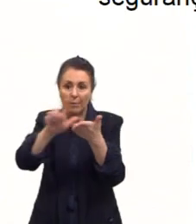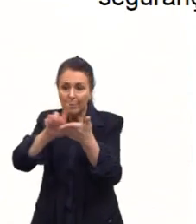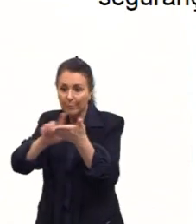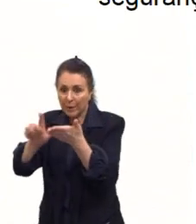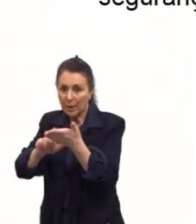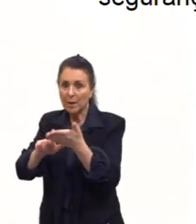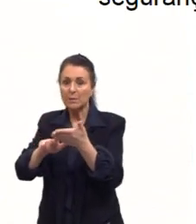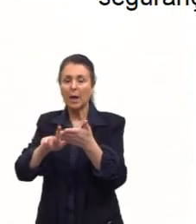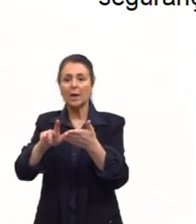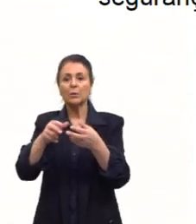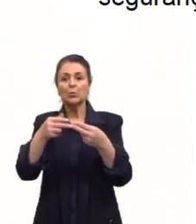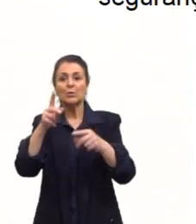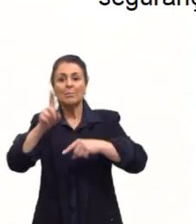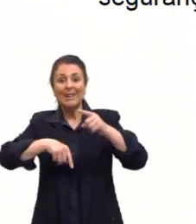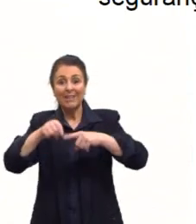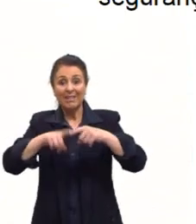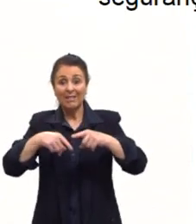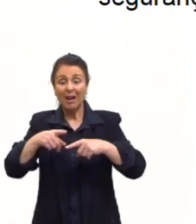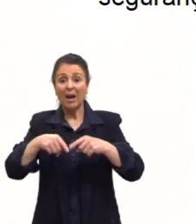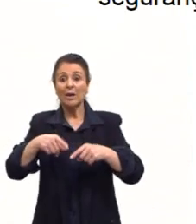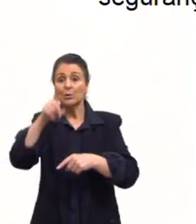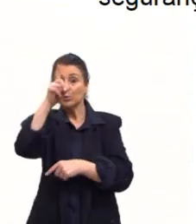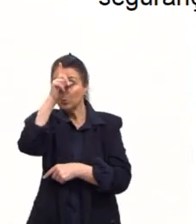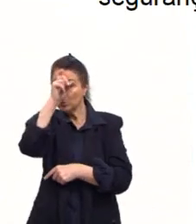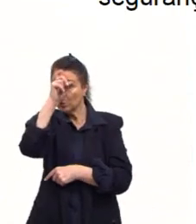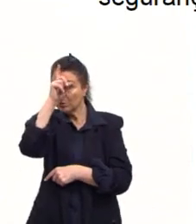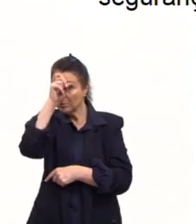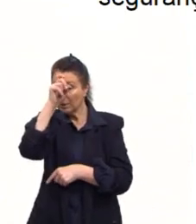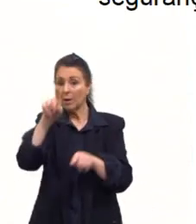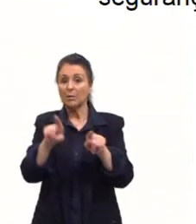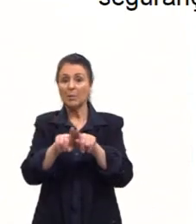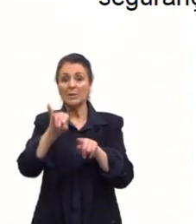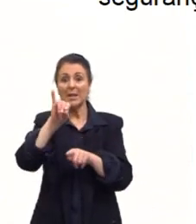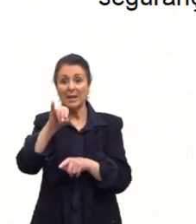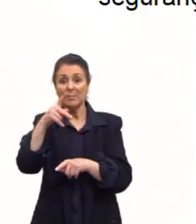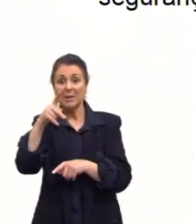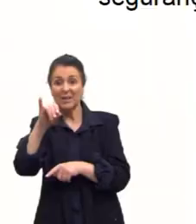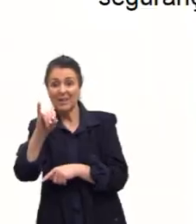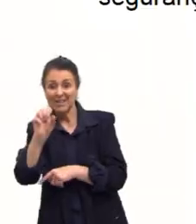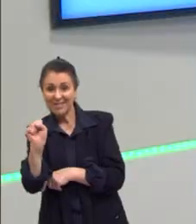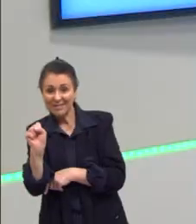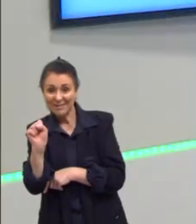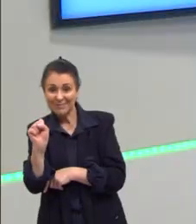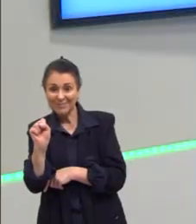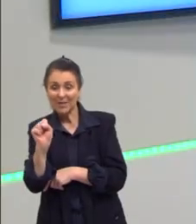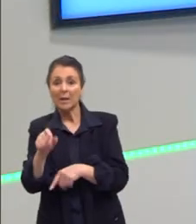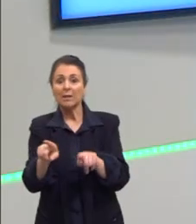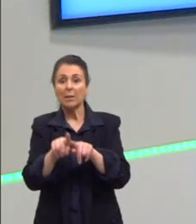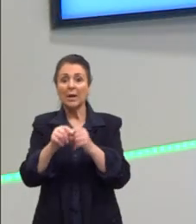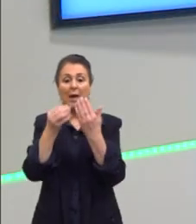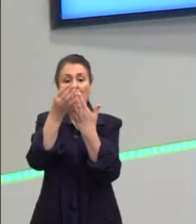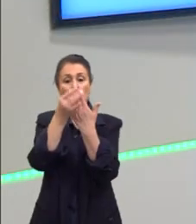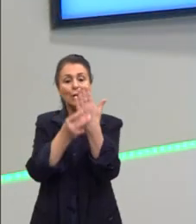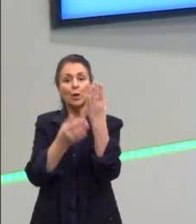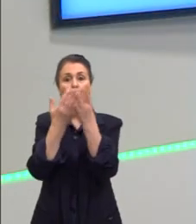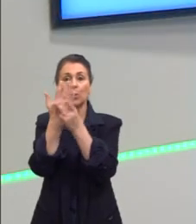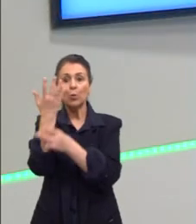componentes hospitalares com os materiais de segurança individual os epis luvas e seringas enfim